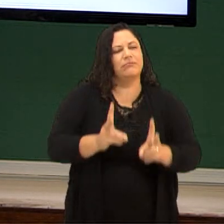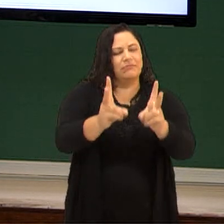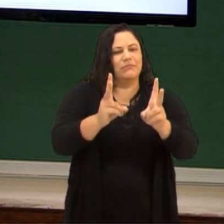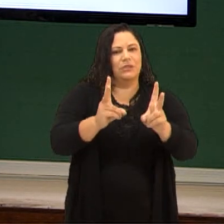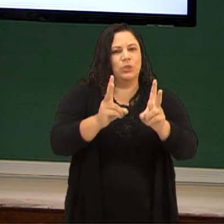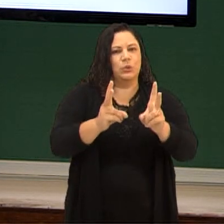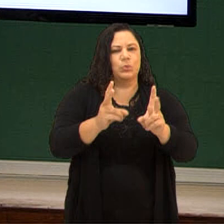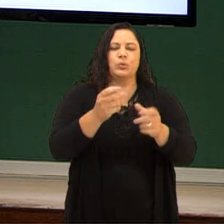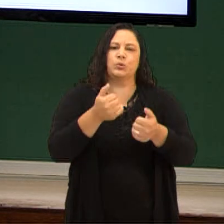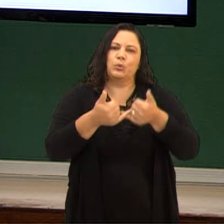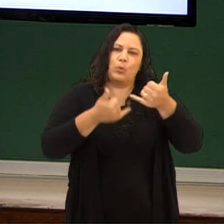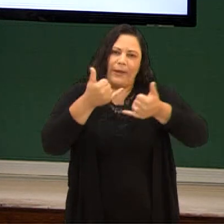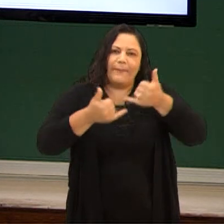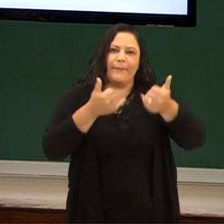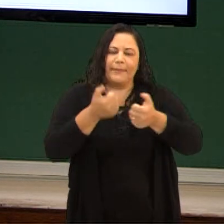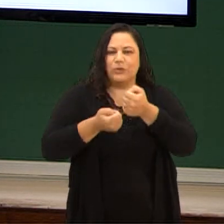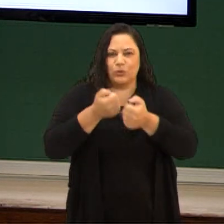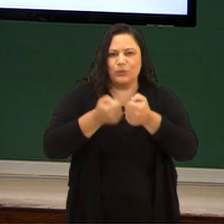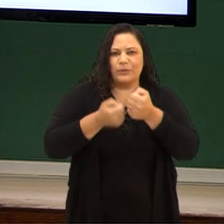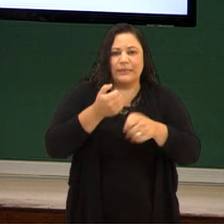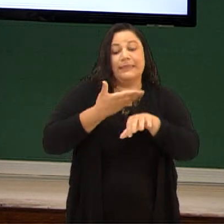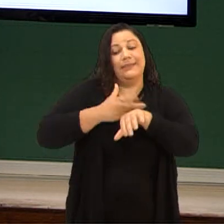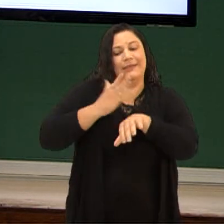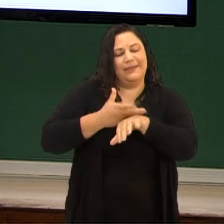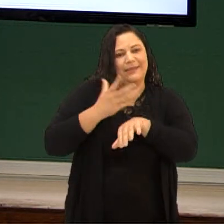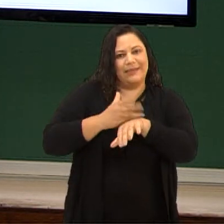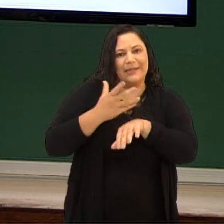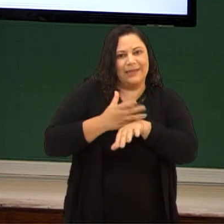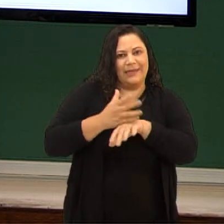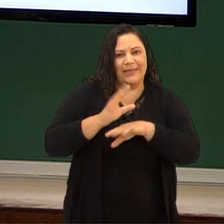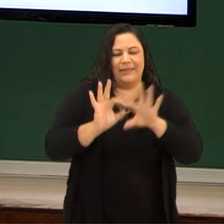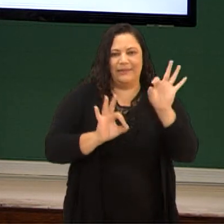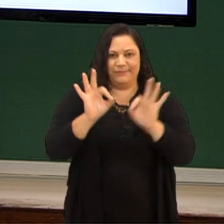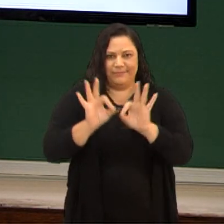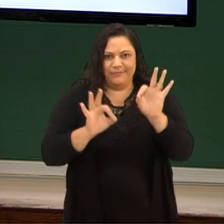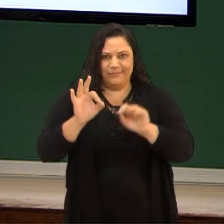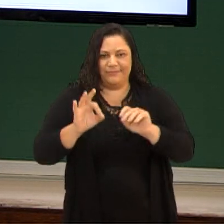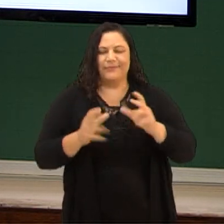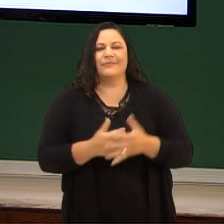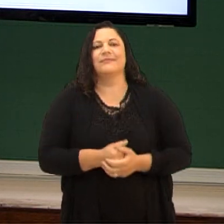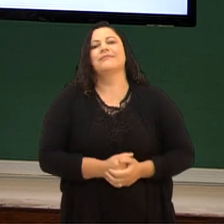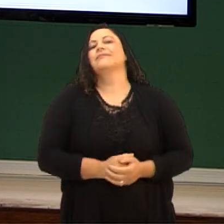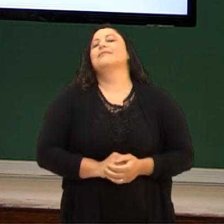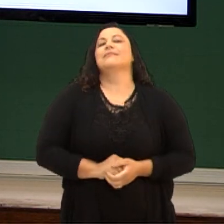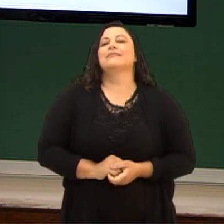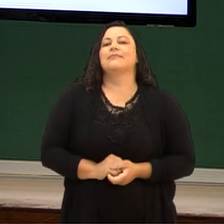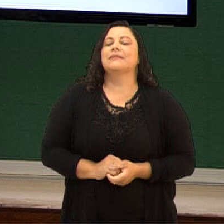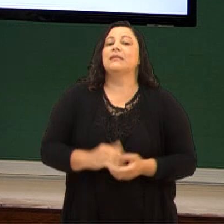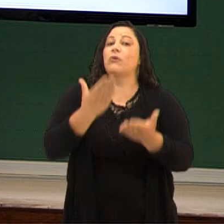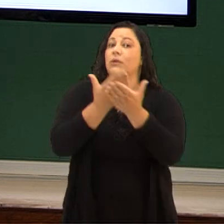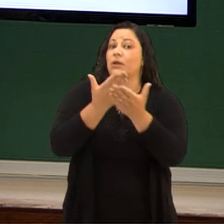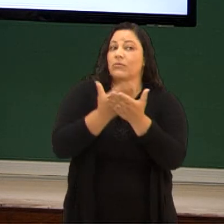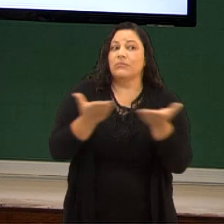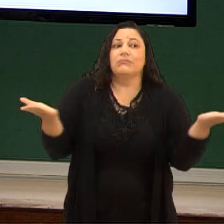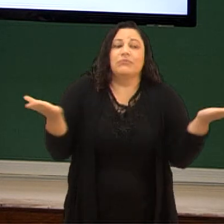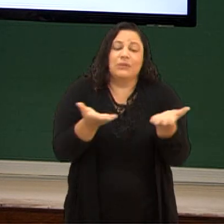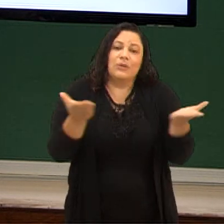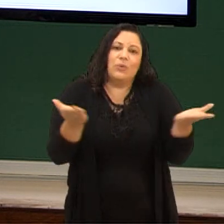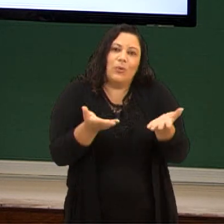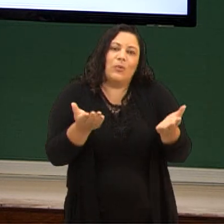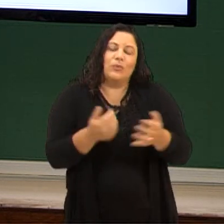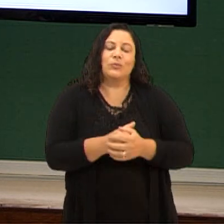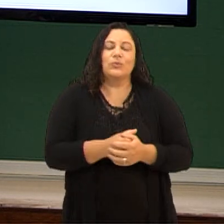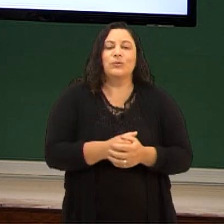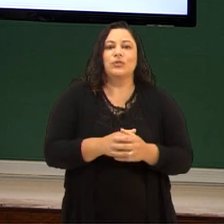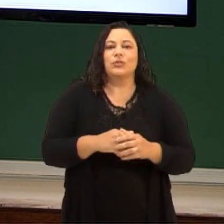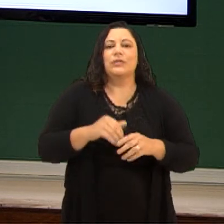e treinando essas inclinações, esses ângulos com as construções desses setores. Tudo bem? Então, na aula de hoje, a gente estudou um pouco